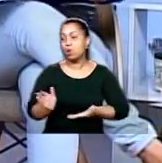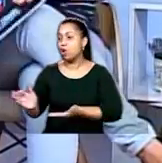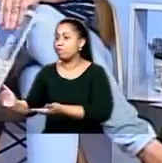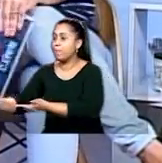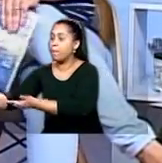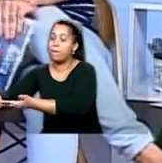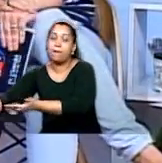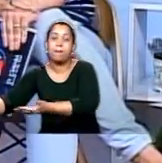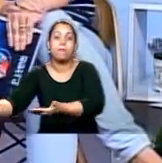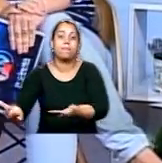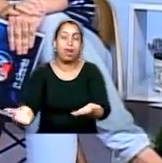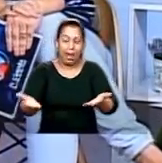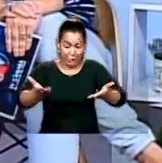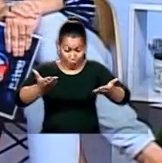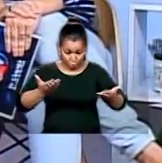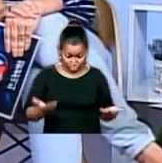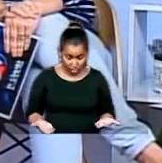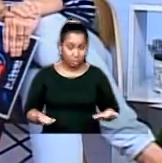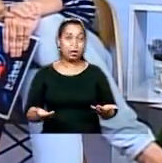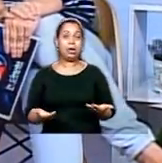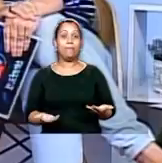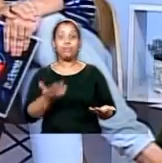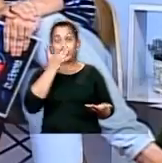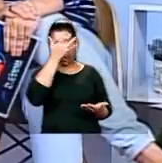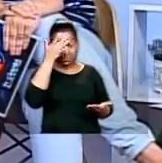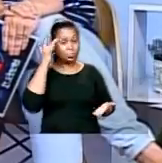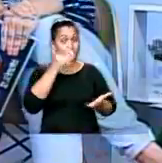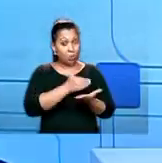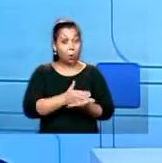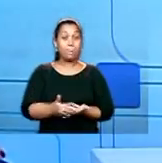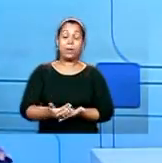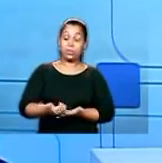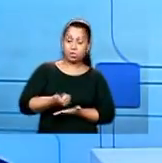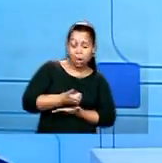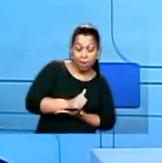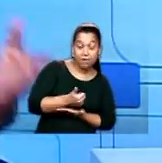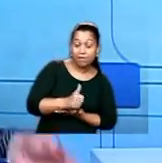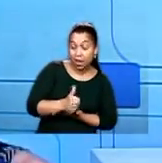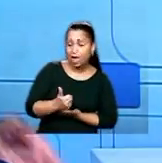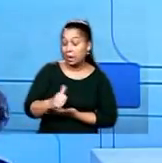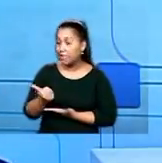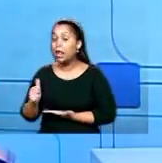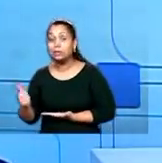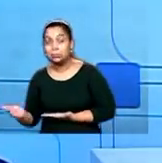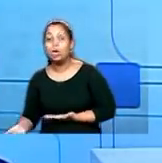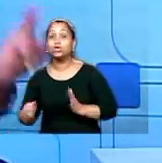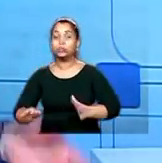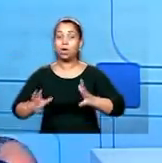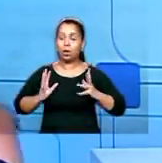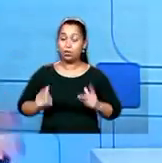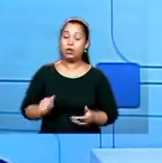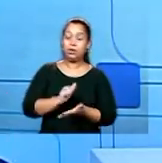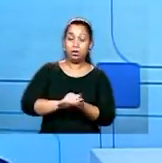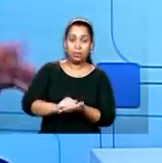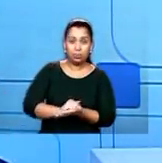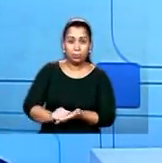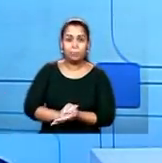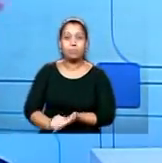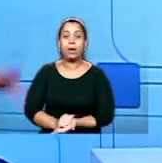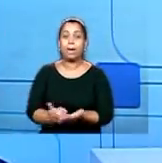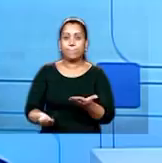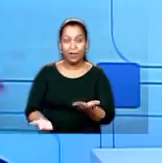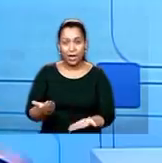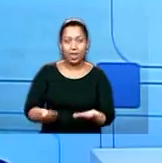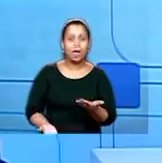vão fazendo. E já o pessoal da seleção já inicia a seleção, já começa a higienização, já pesa o líquido e